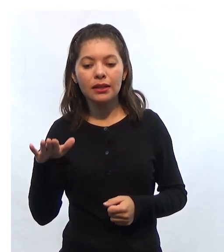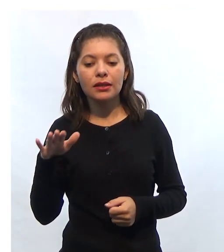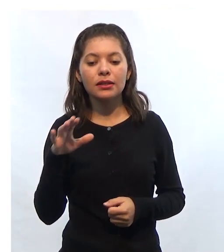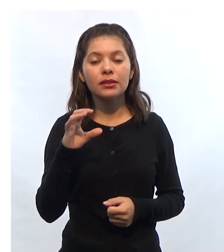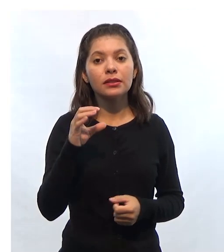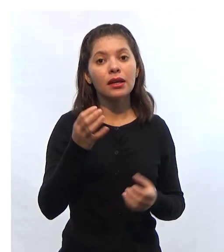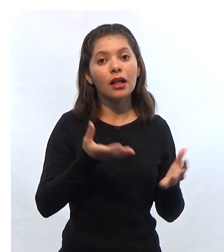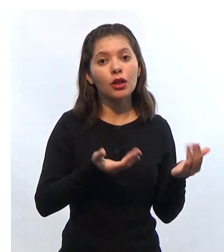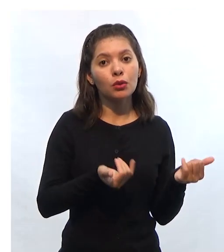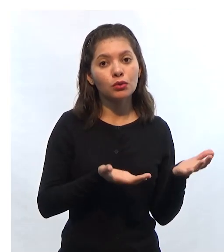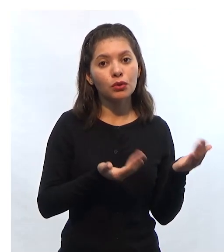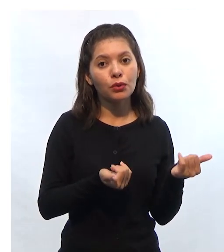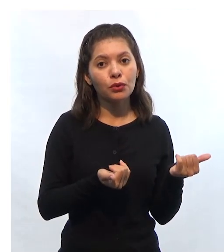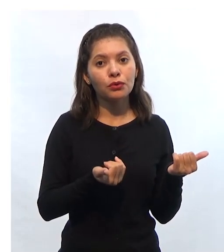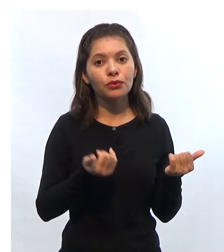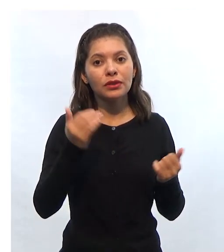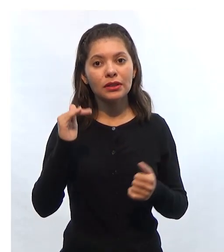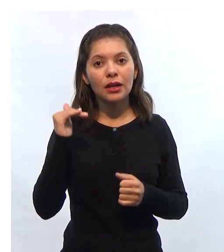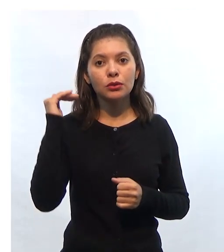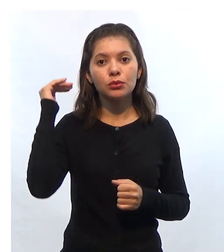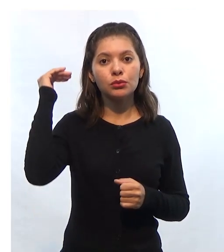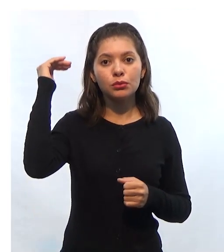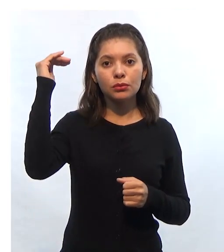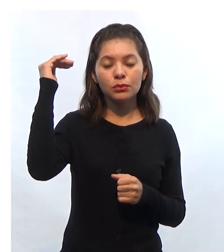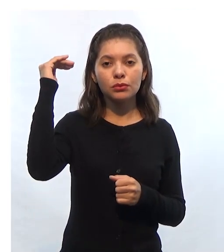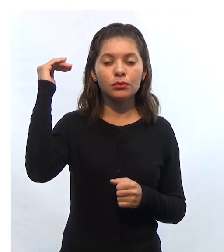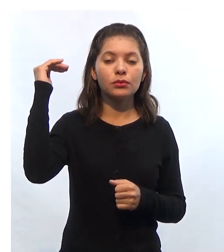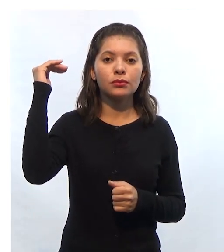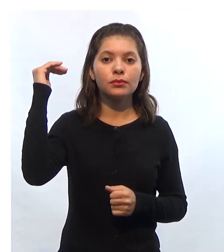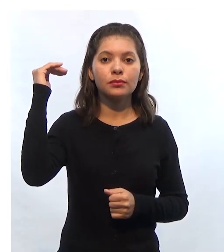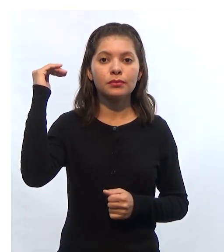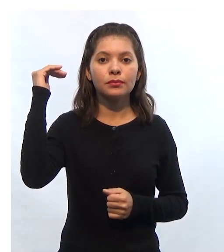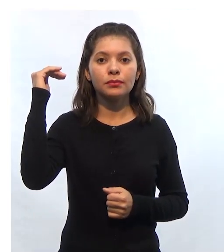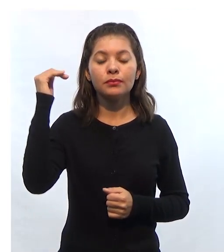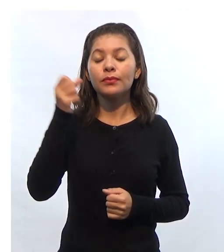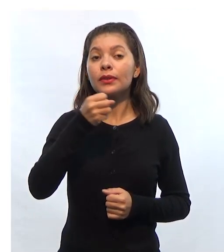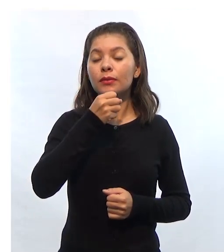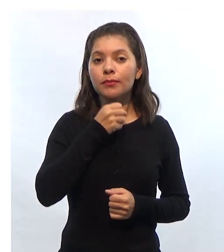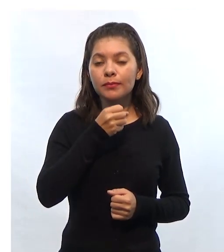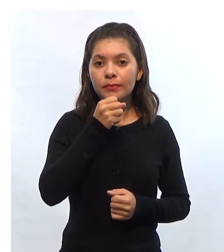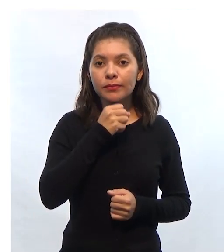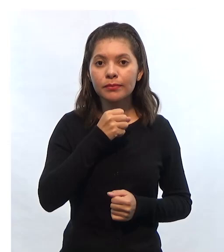para crianças, jovens, jovens adultos,